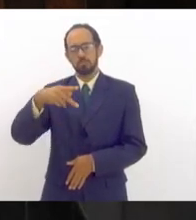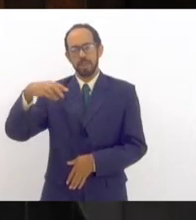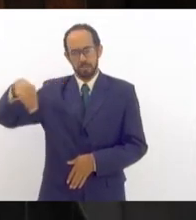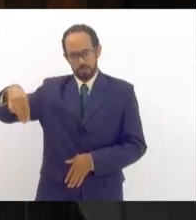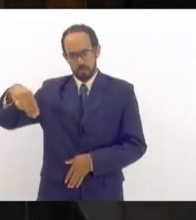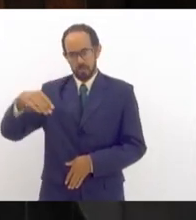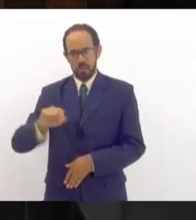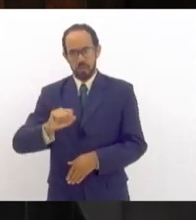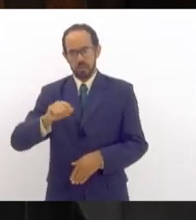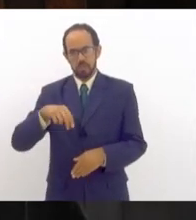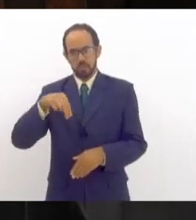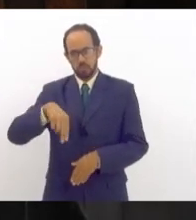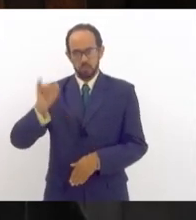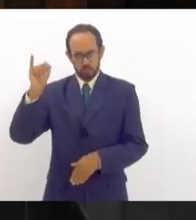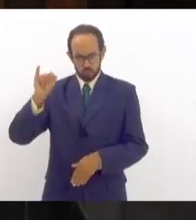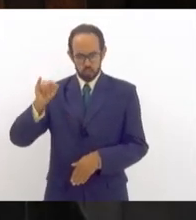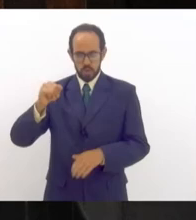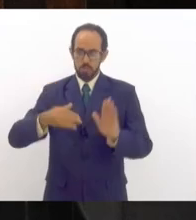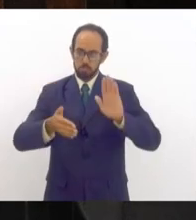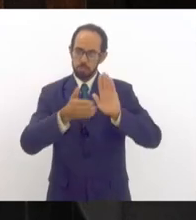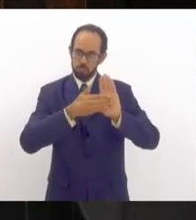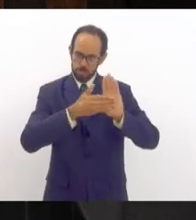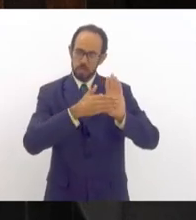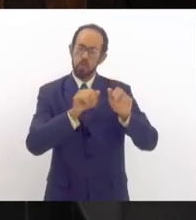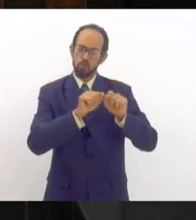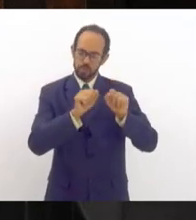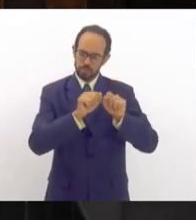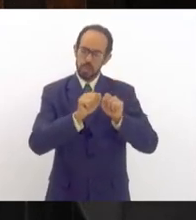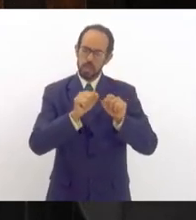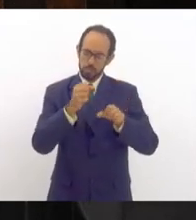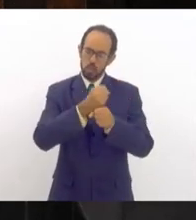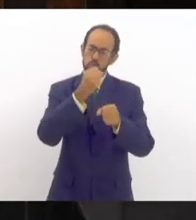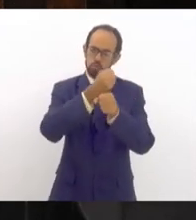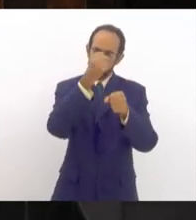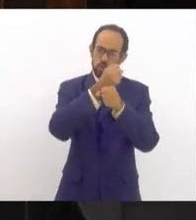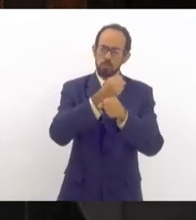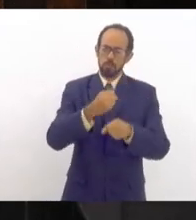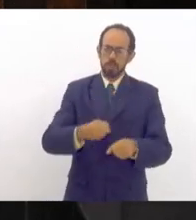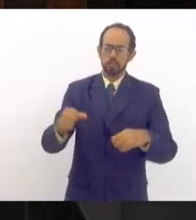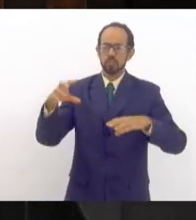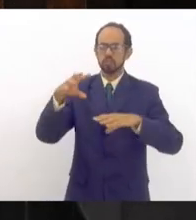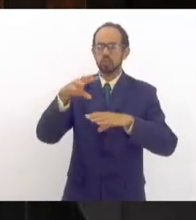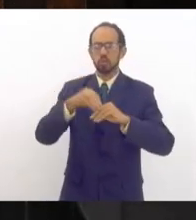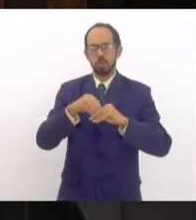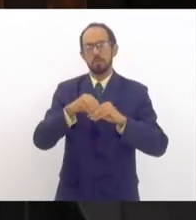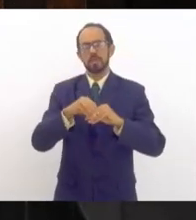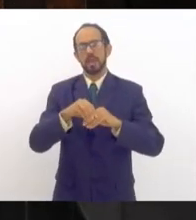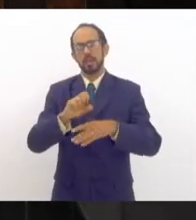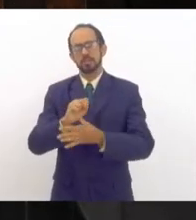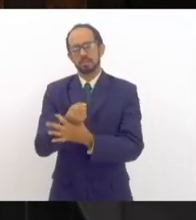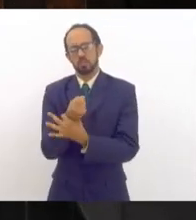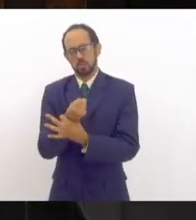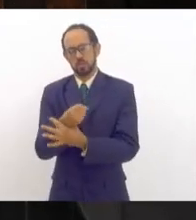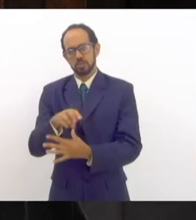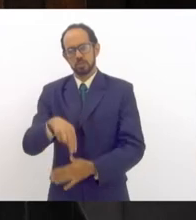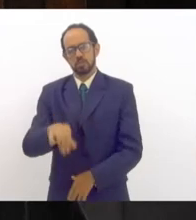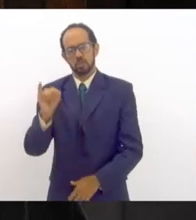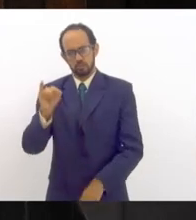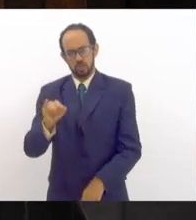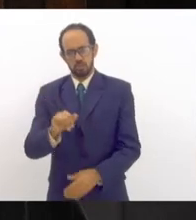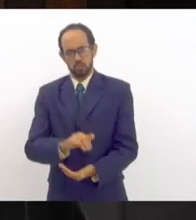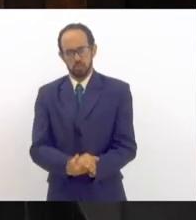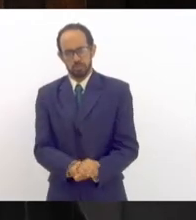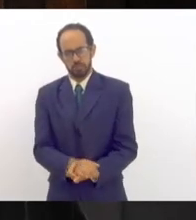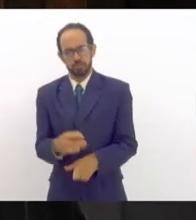Polícia Militar para Nova Iguaçu para que possa me reforçar ainda mais a segurança do guaçuano nós sabemos que o problema na segurança pública